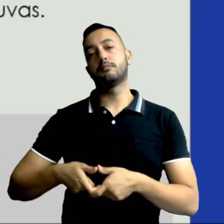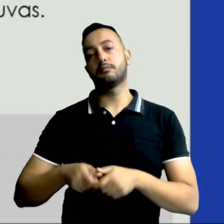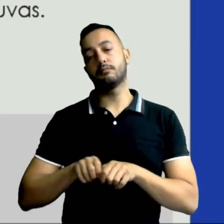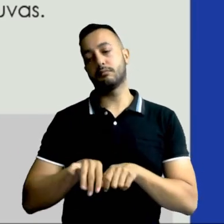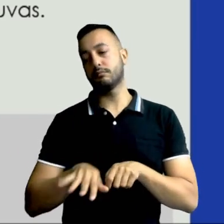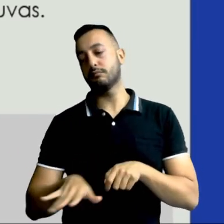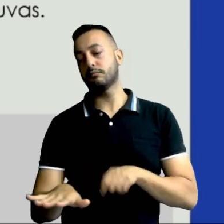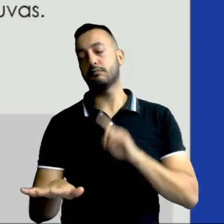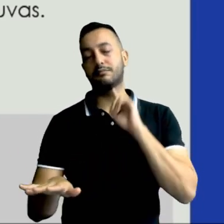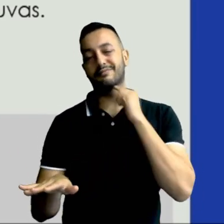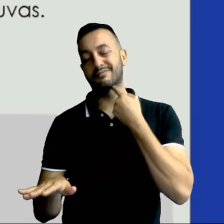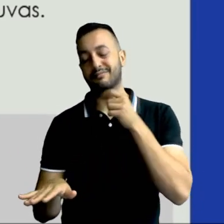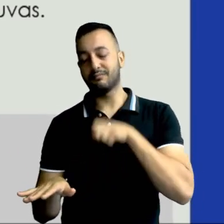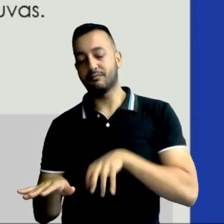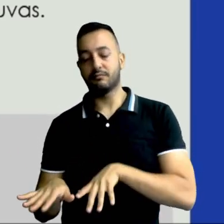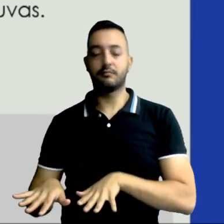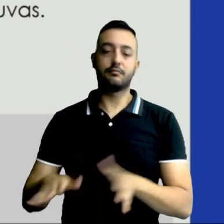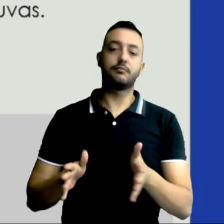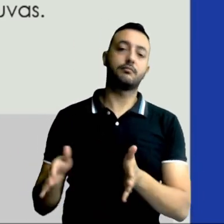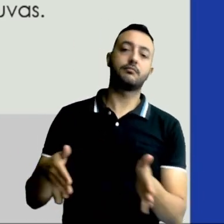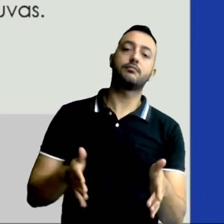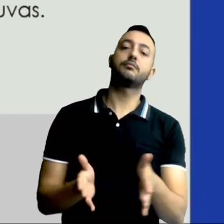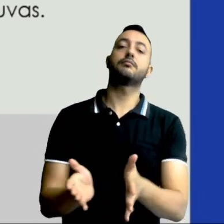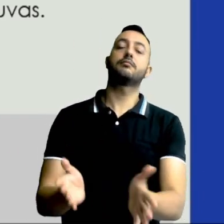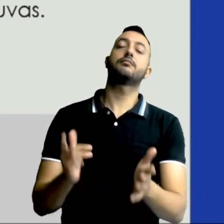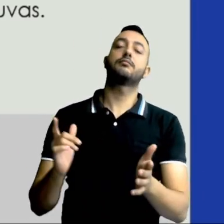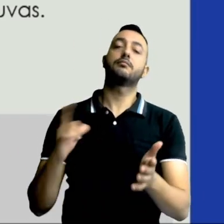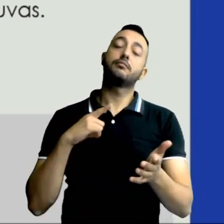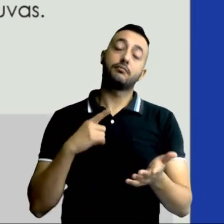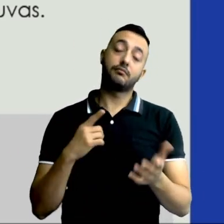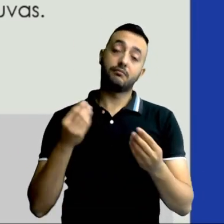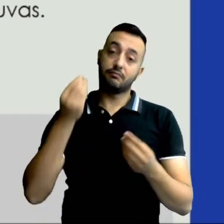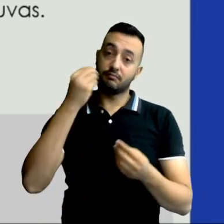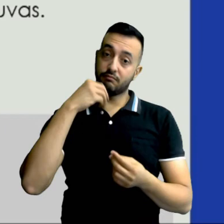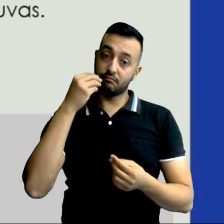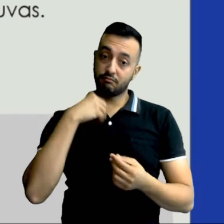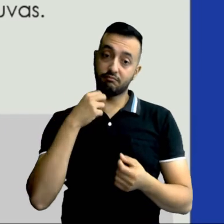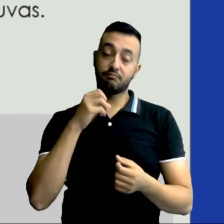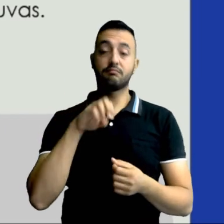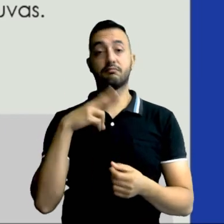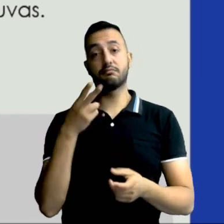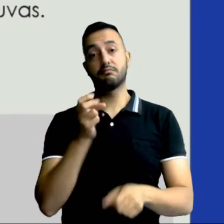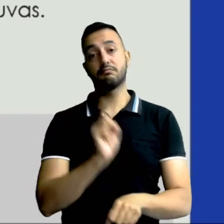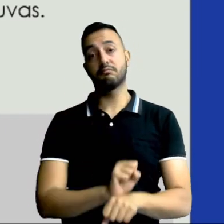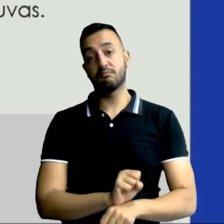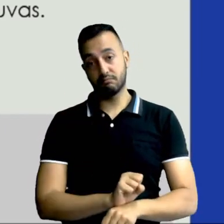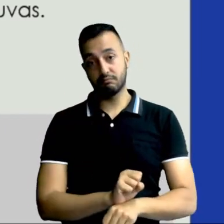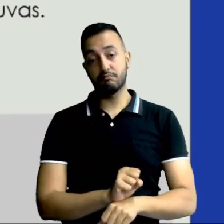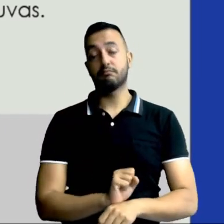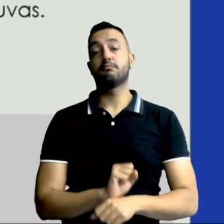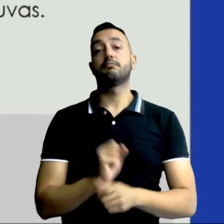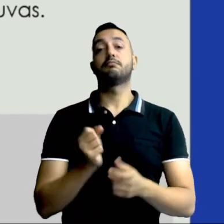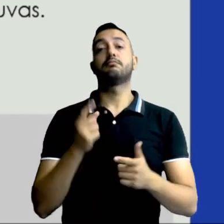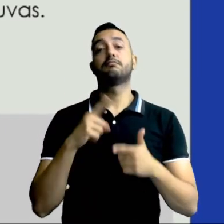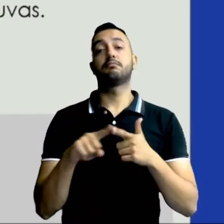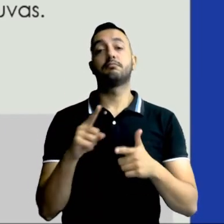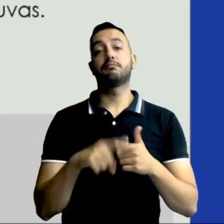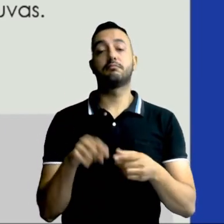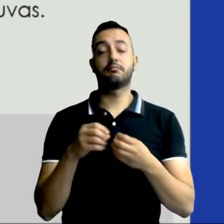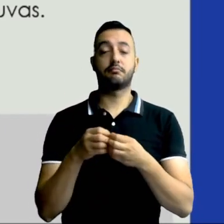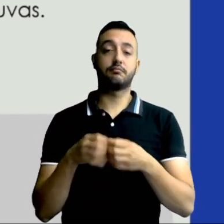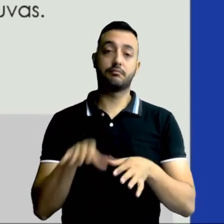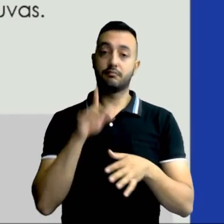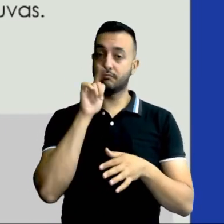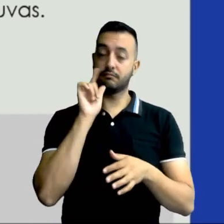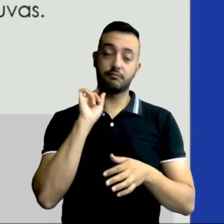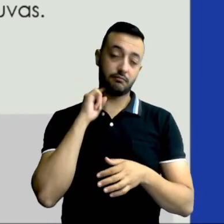de tratamento que operam com baixa eficiência ou estão altamente paralisados então leva o comprometimento da